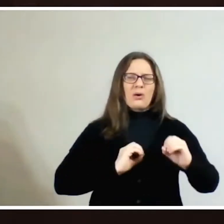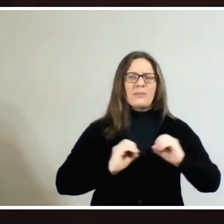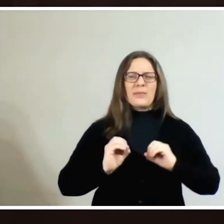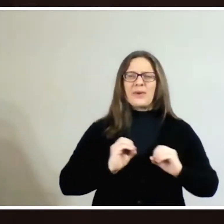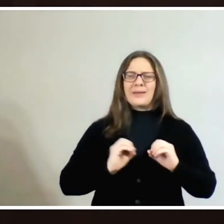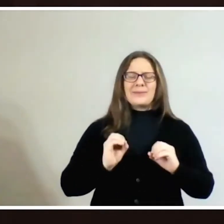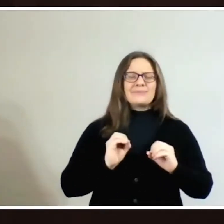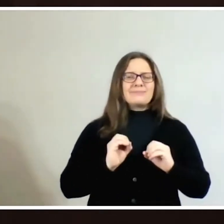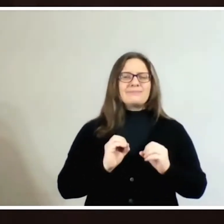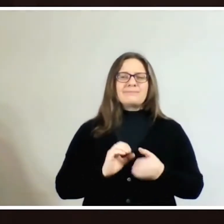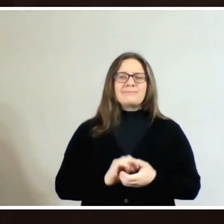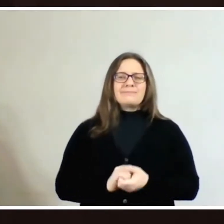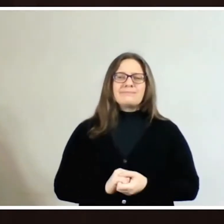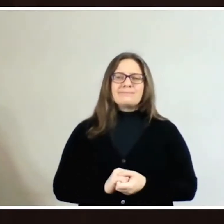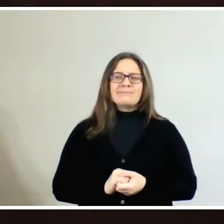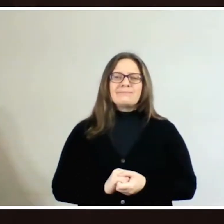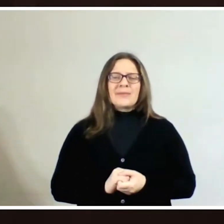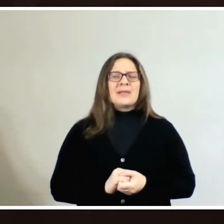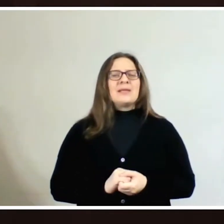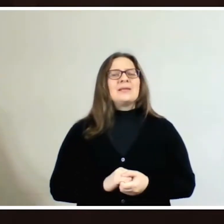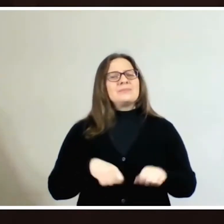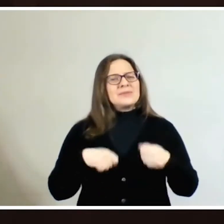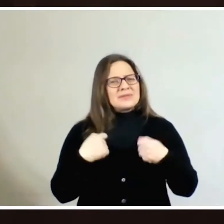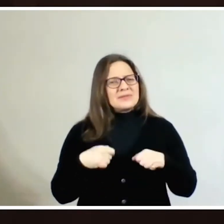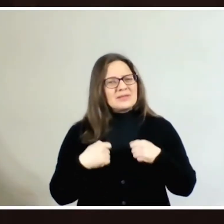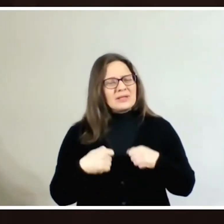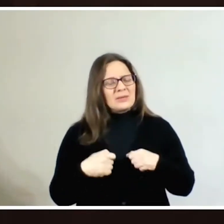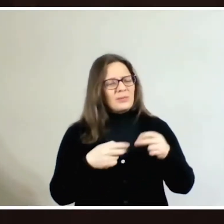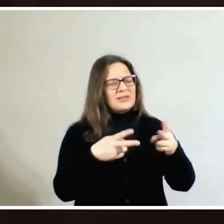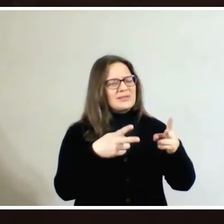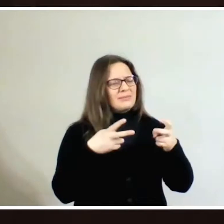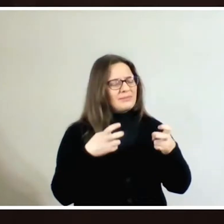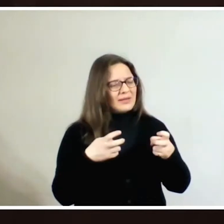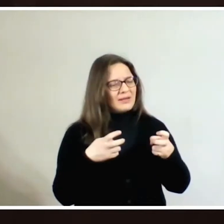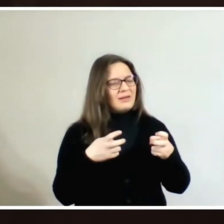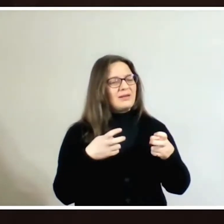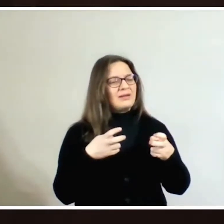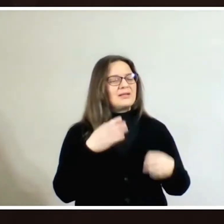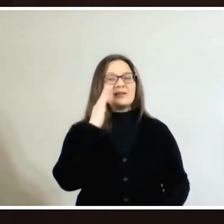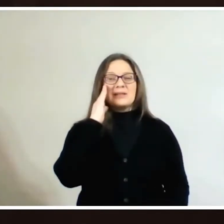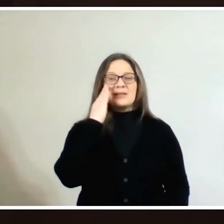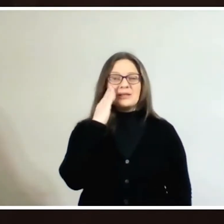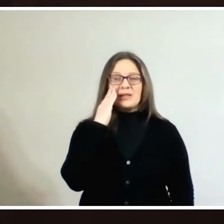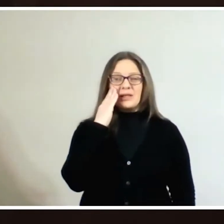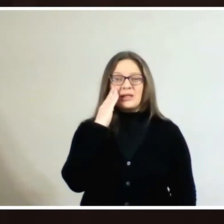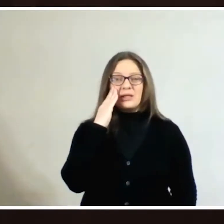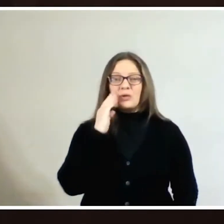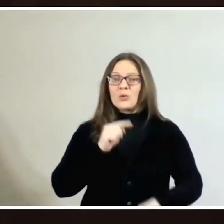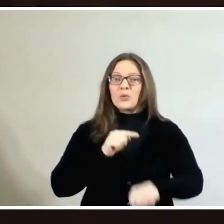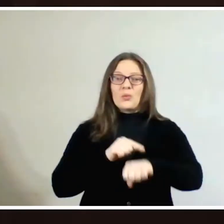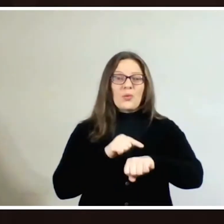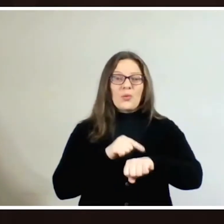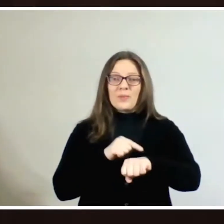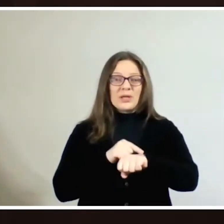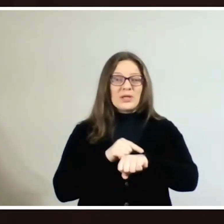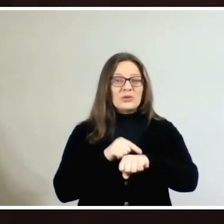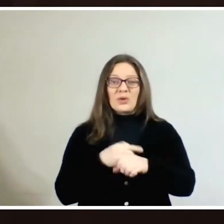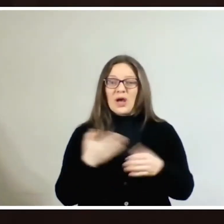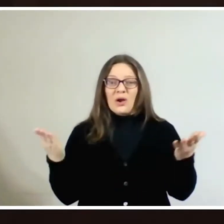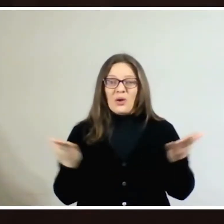como não reconhecer que o momento da aurora chegou, e o momento dos